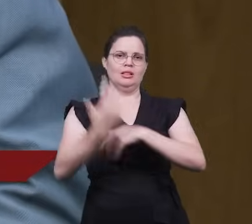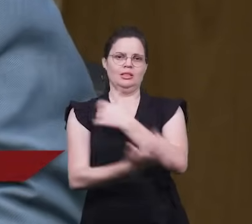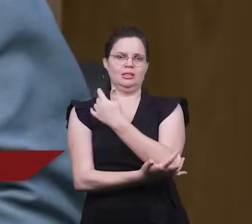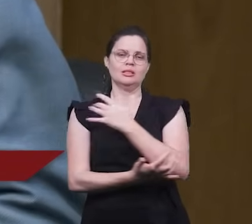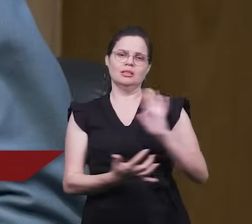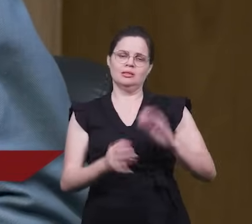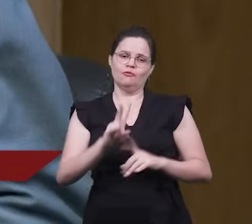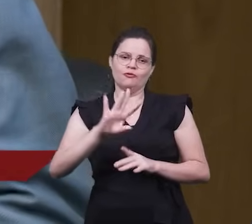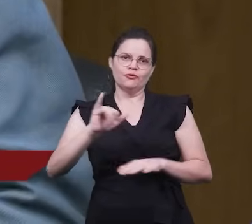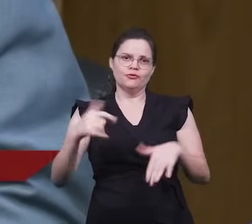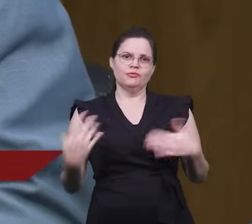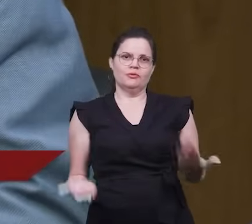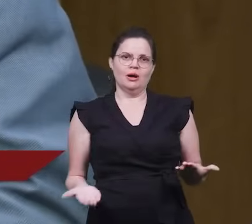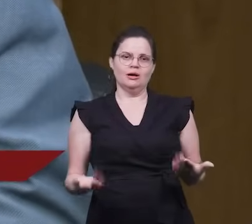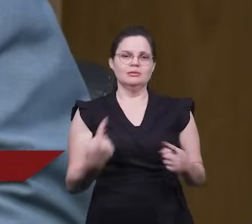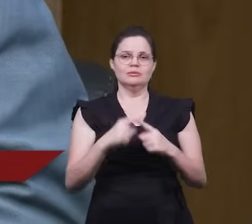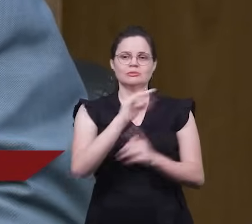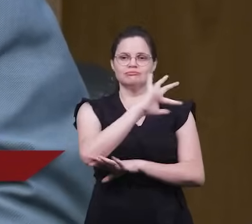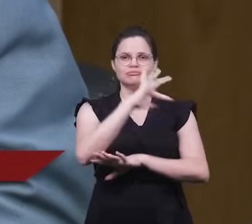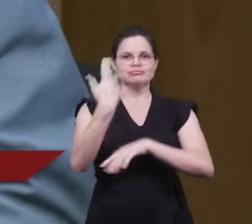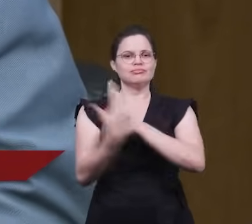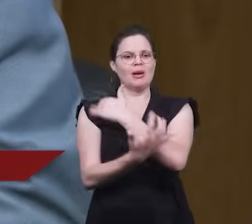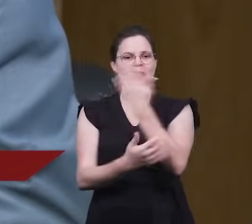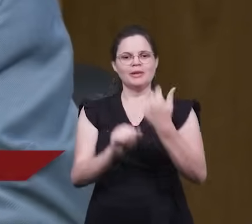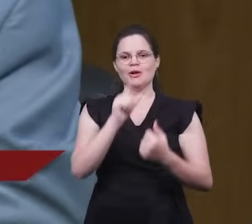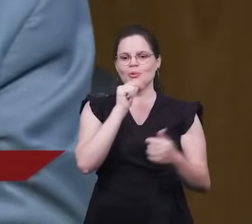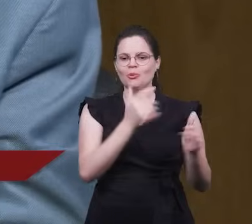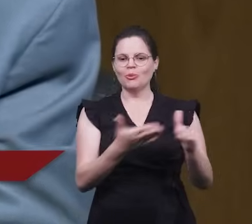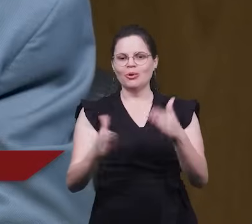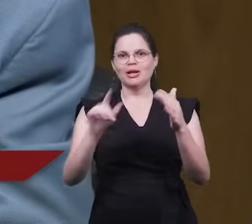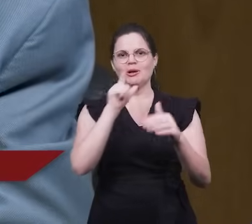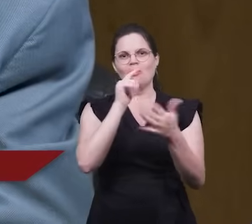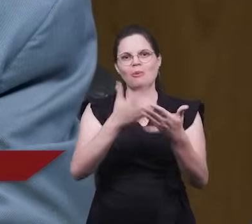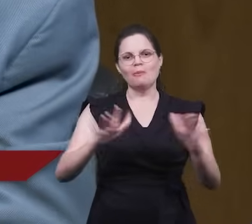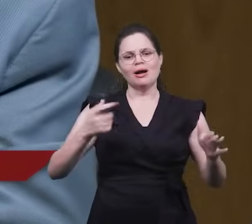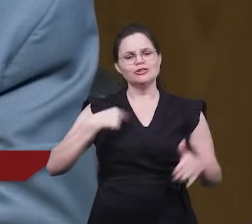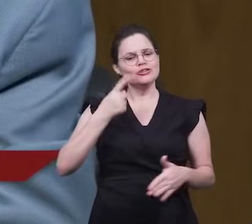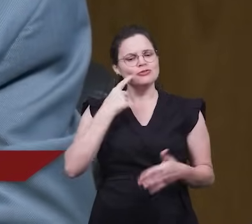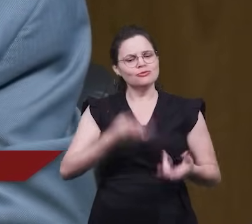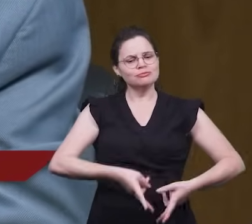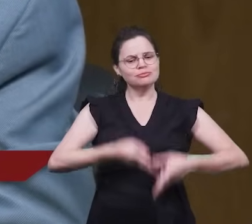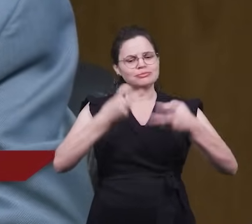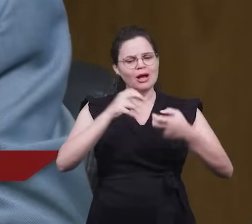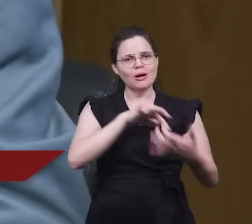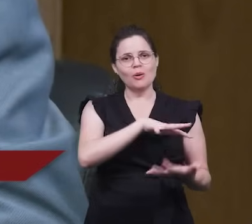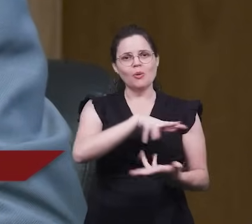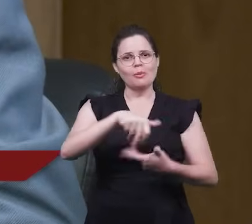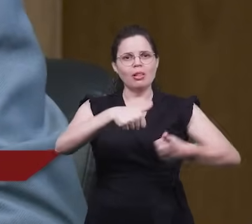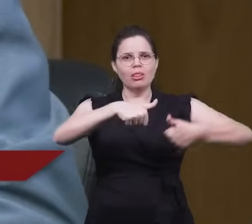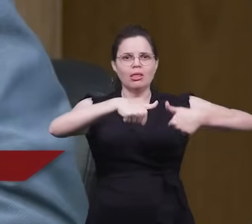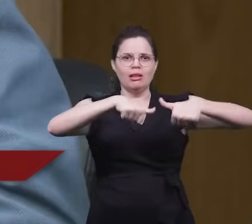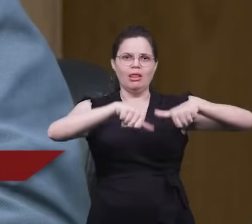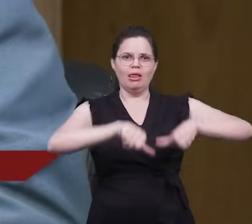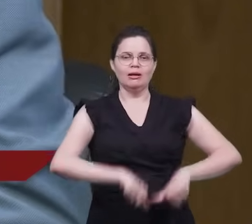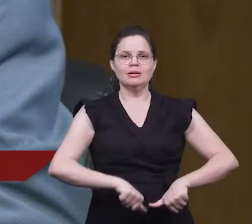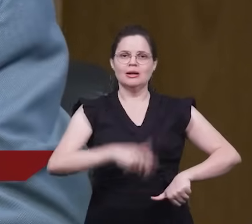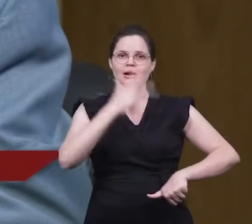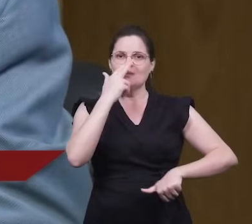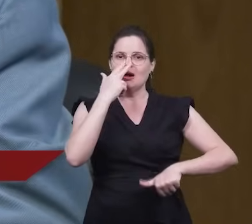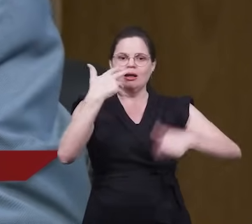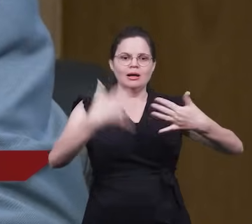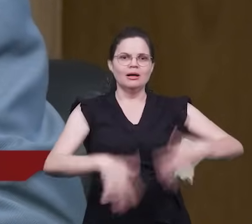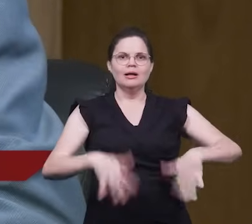sendo agredidas, que é o meio ambiente e tudo isso. Hoje nós estamos vendo o mundo em